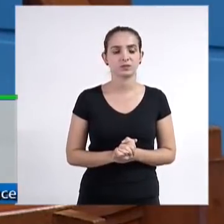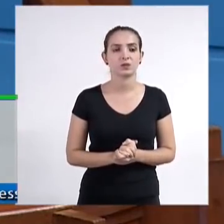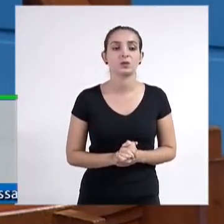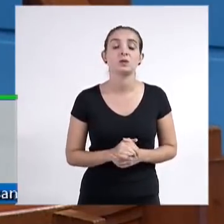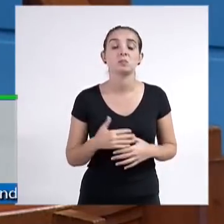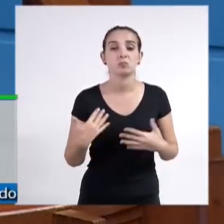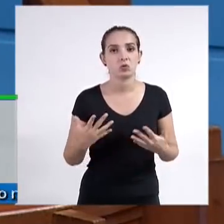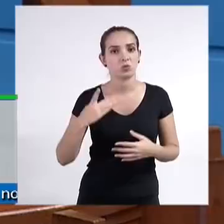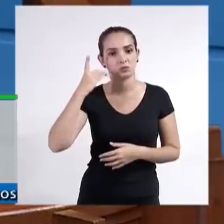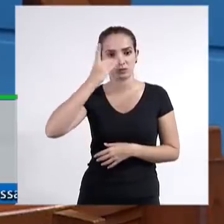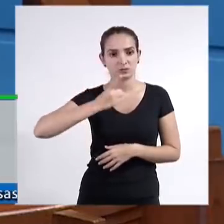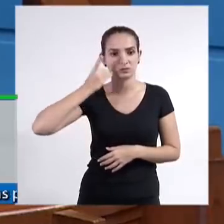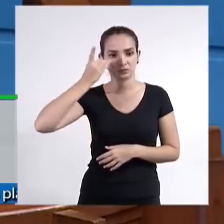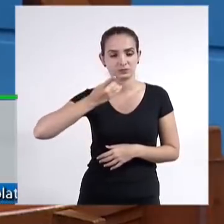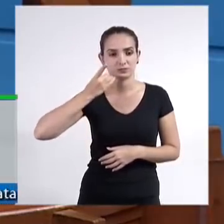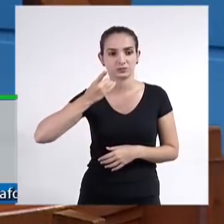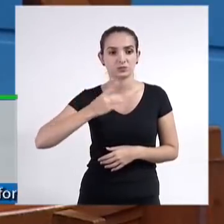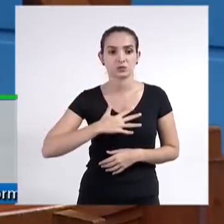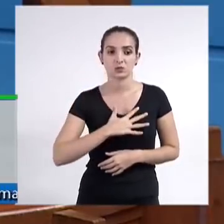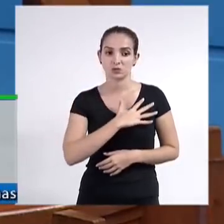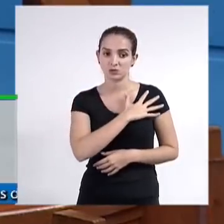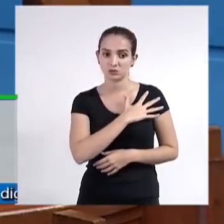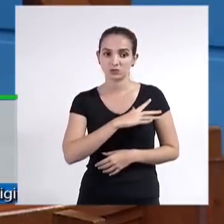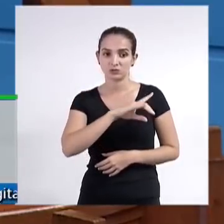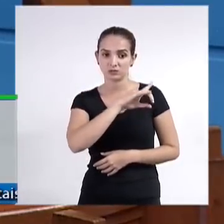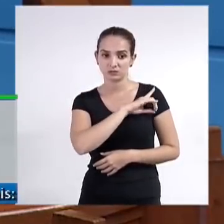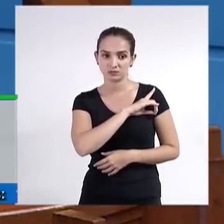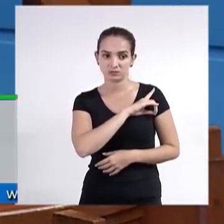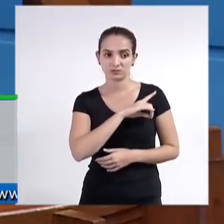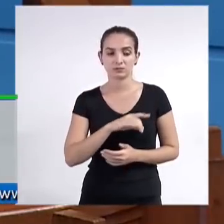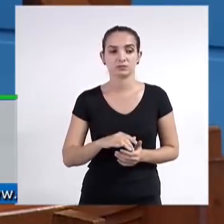O deputado Coronel Davi,